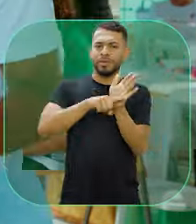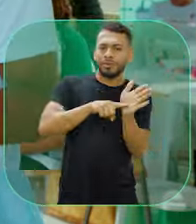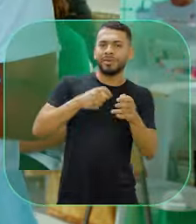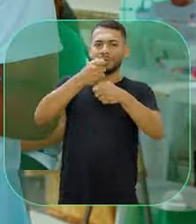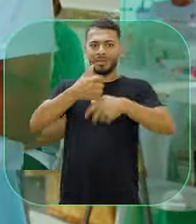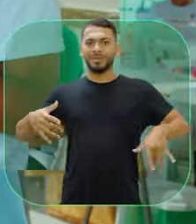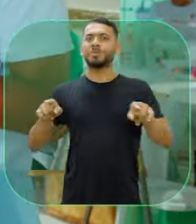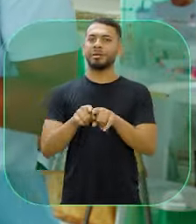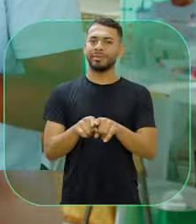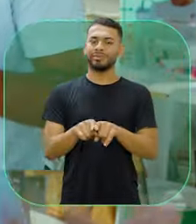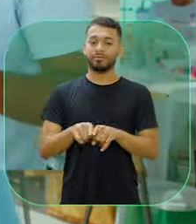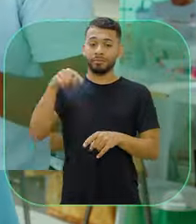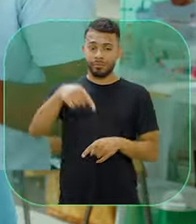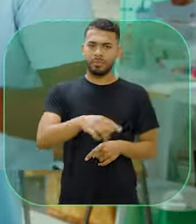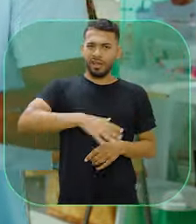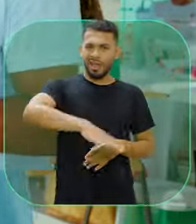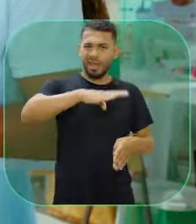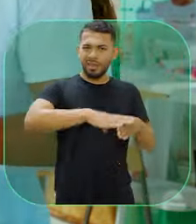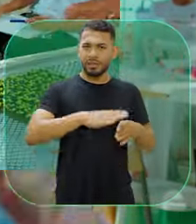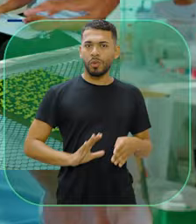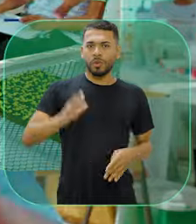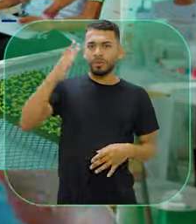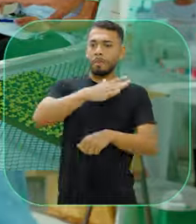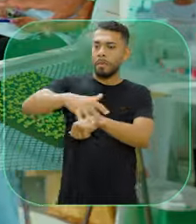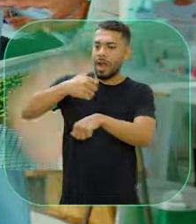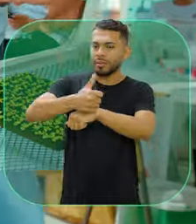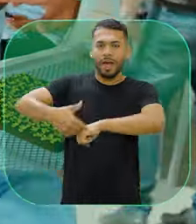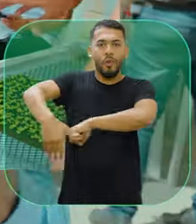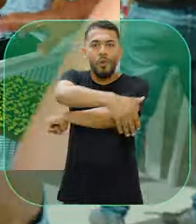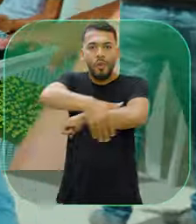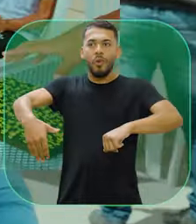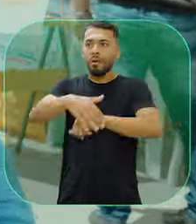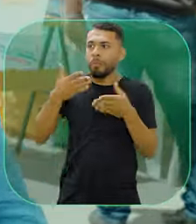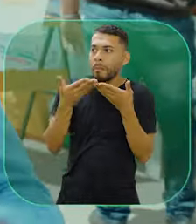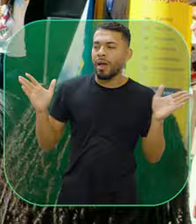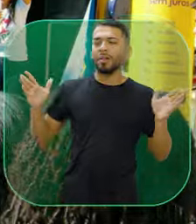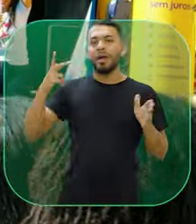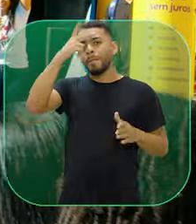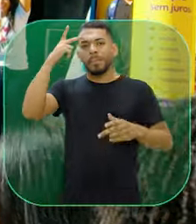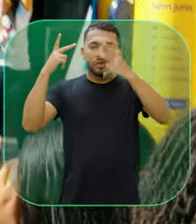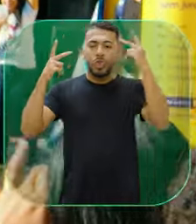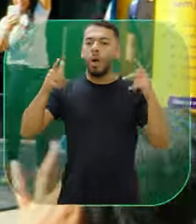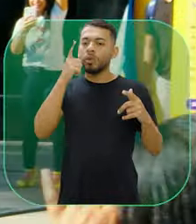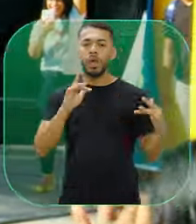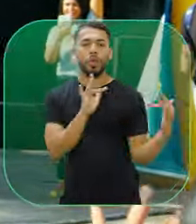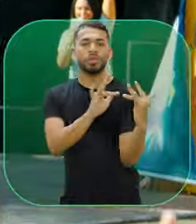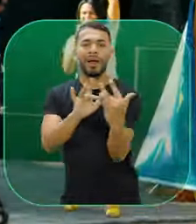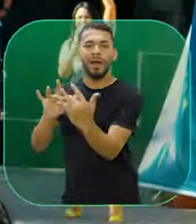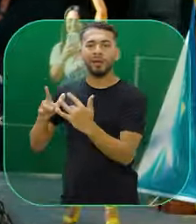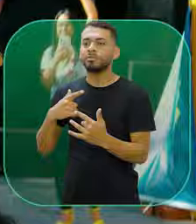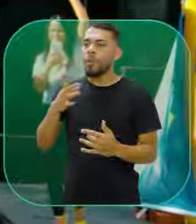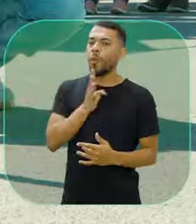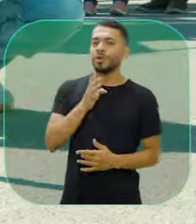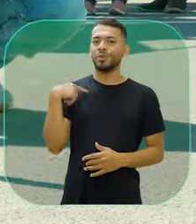pesquisa, do ponto de vista de extensão. Isso aqui que está acontecendo em Barreiros, acontecendo na praça, né, no meio da rua, né, fazendo com que a população entre, de fato, em contato